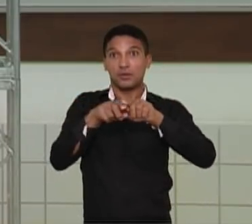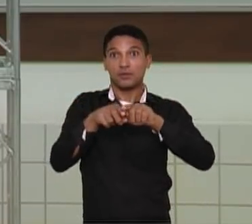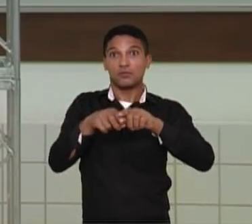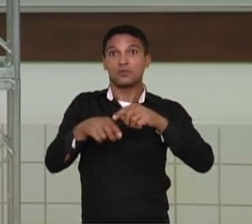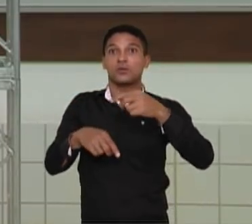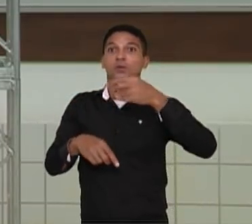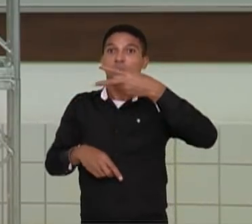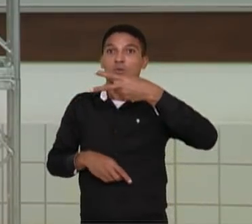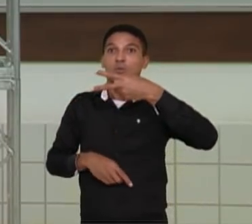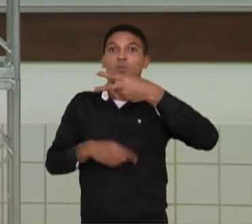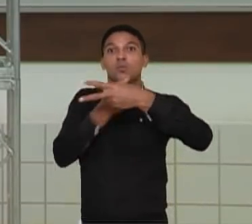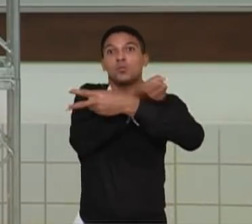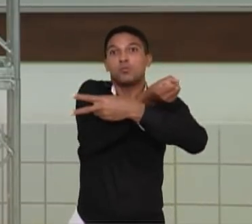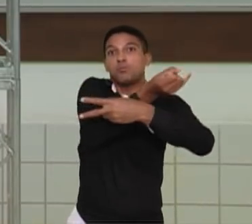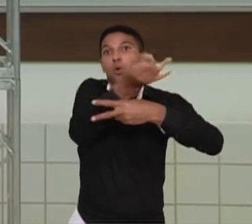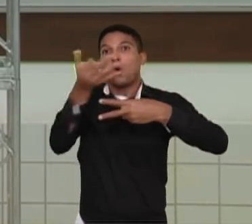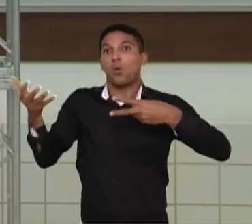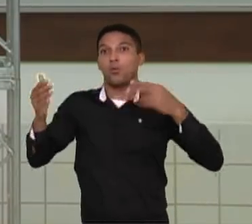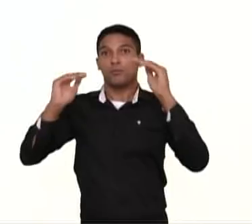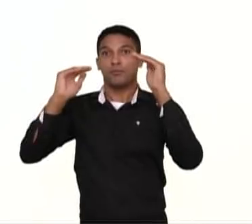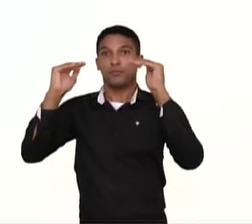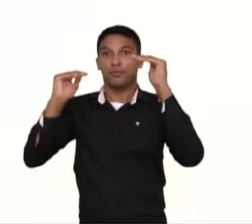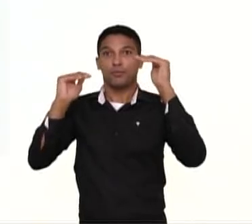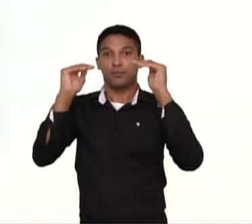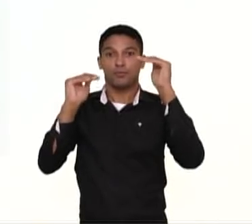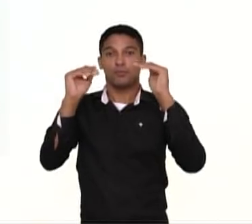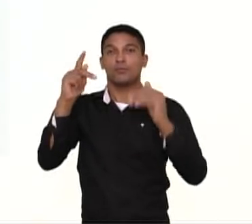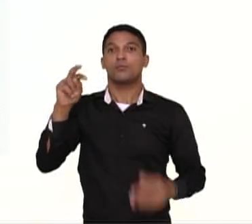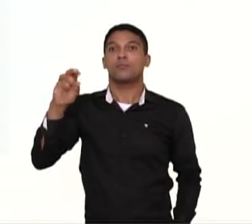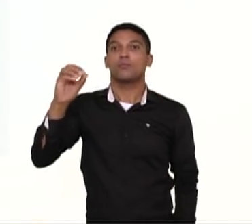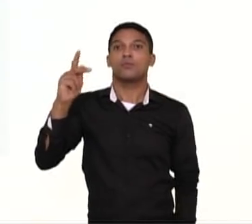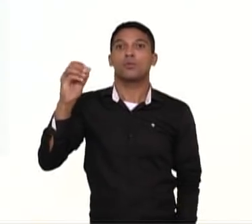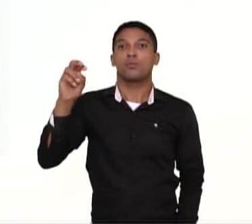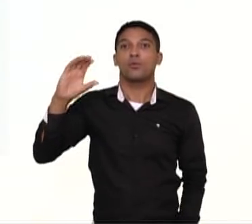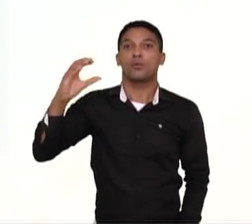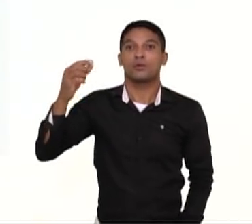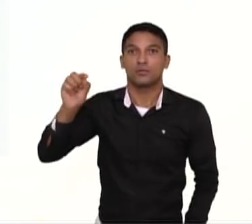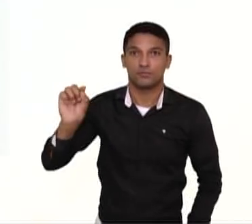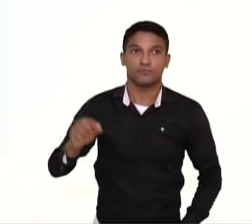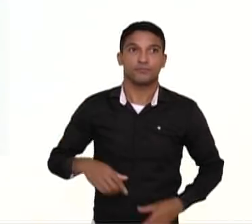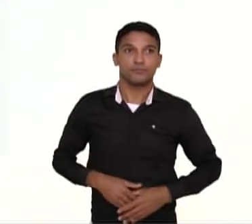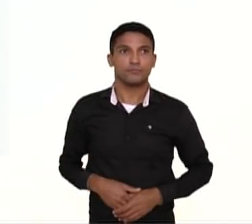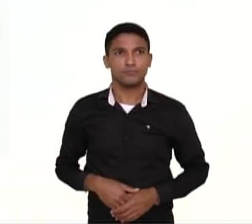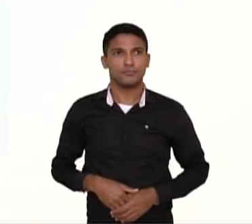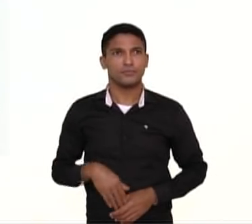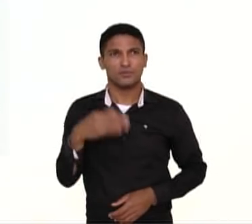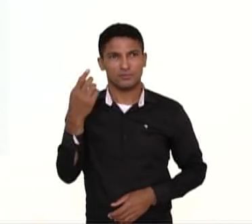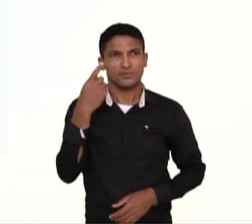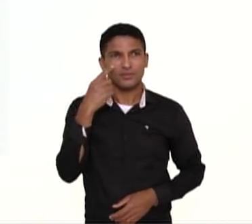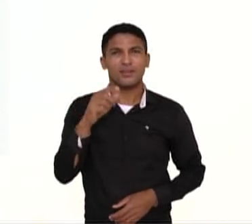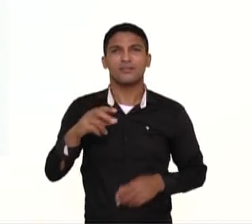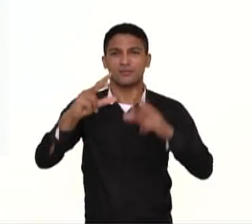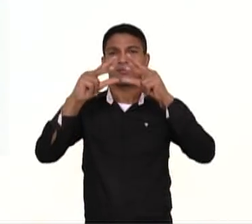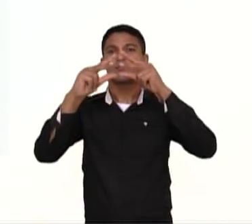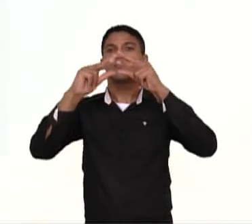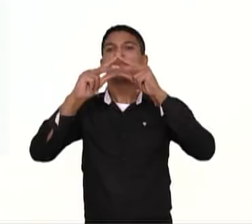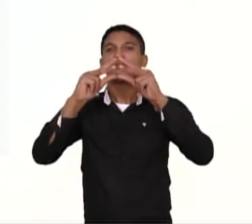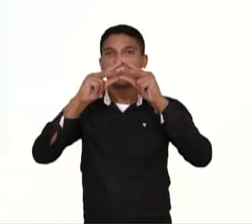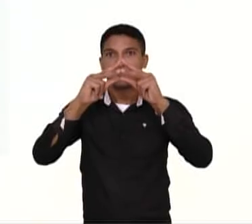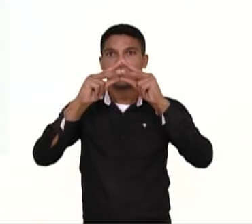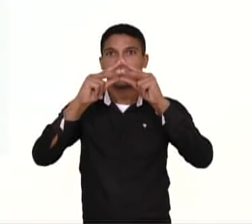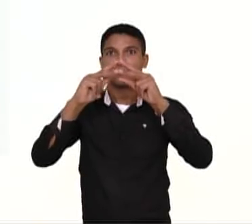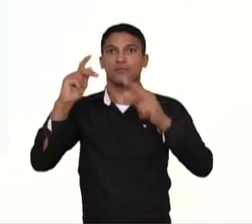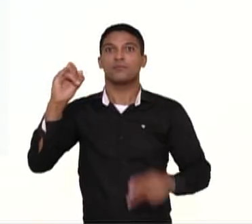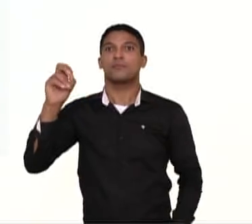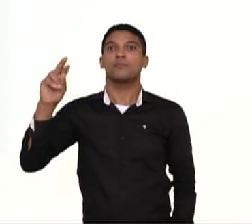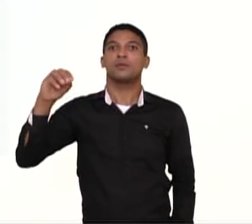determinar a altura da pirâmide de Quéops. Então aqui temos a imagem da pirâmide, né? E o que ele